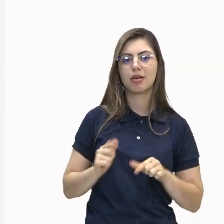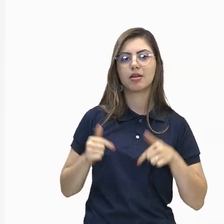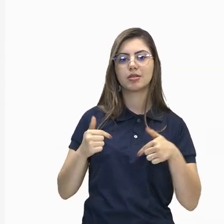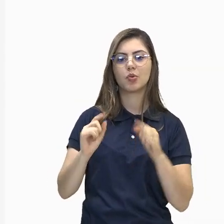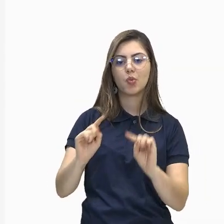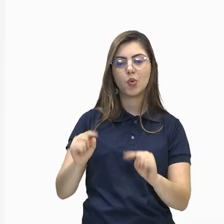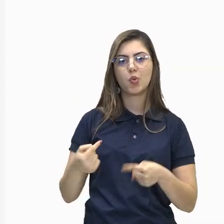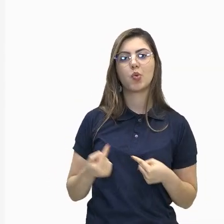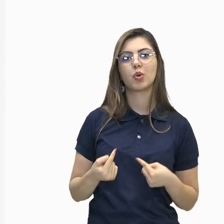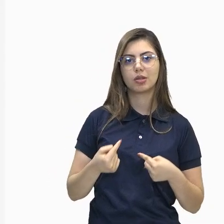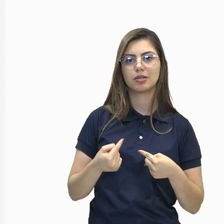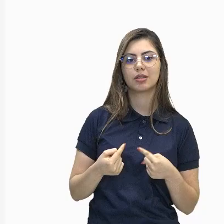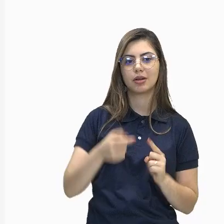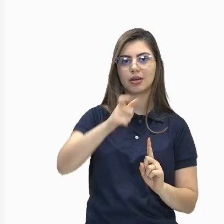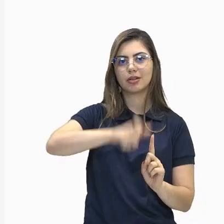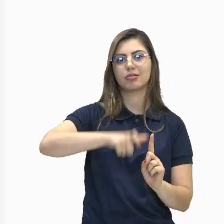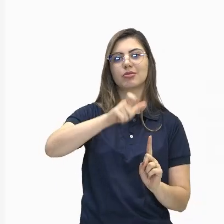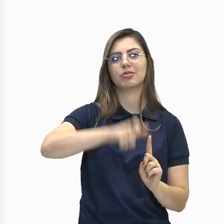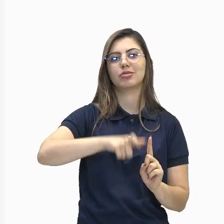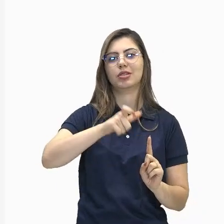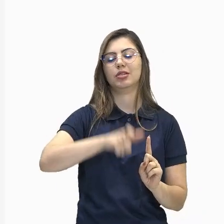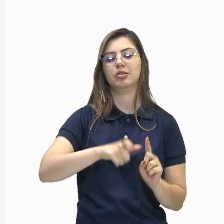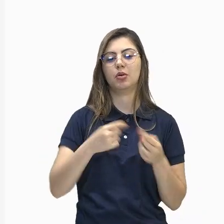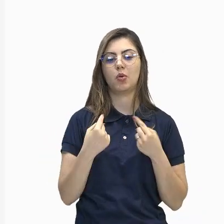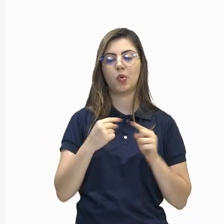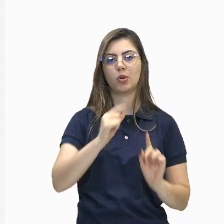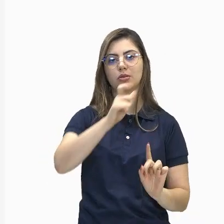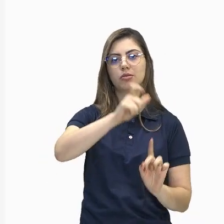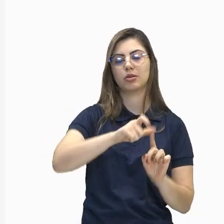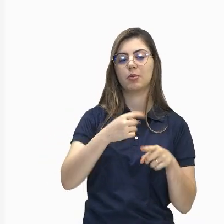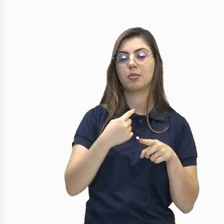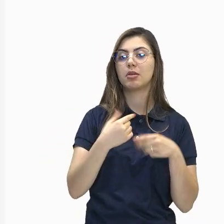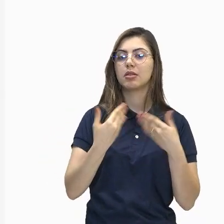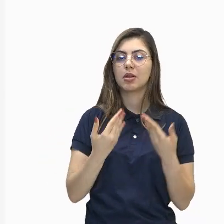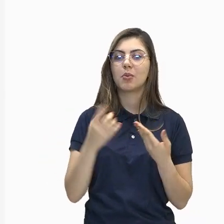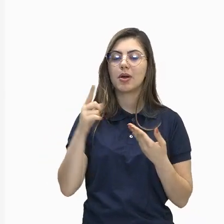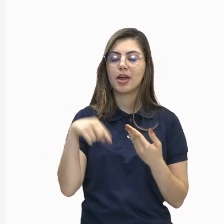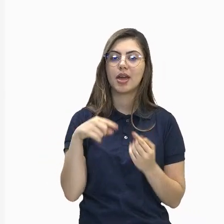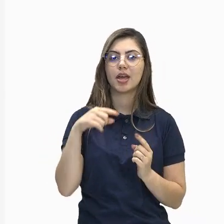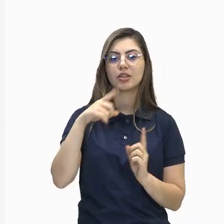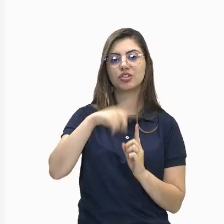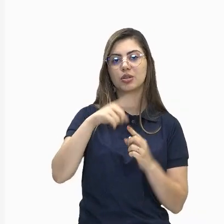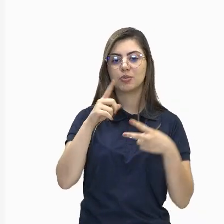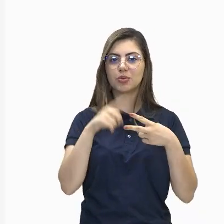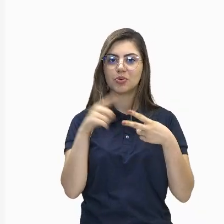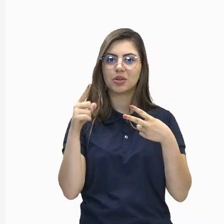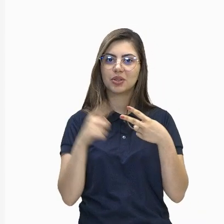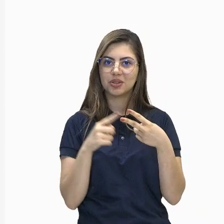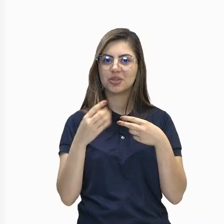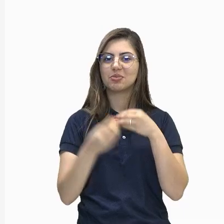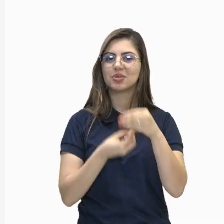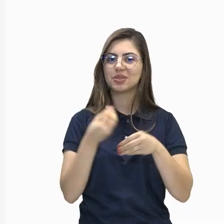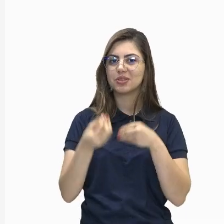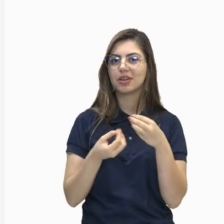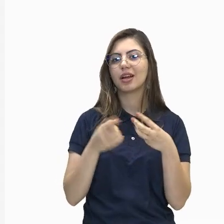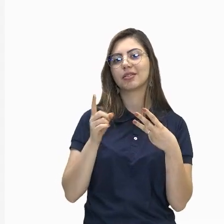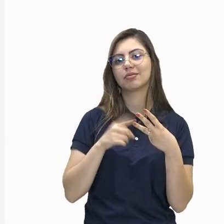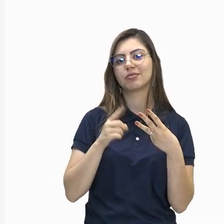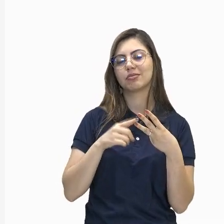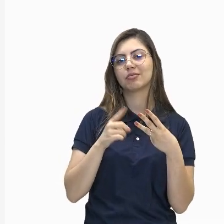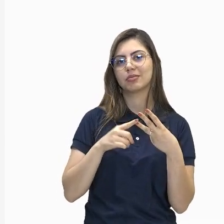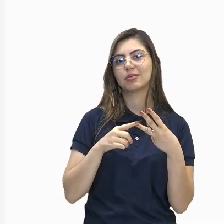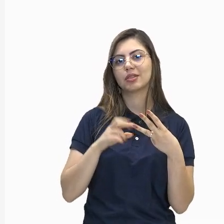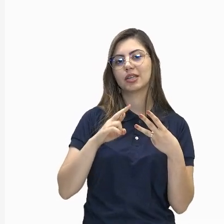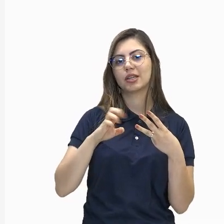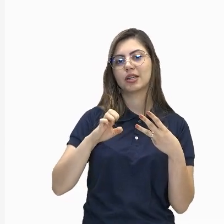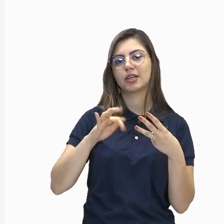Então, percebam que ao mesmo tempo que a Maria realiza a ação de cortar, ela é cortada. Então, temos aí a voz reflexiva. Por